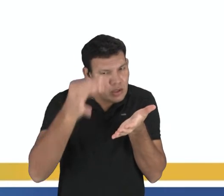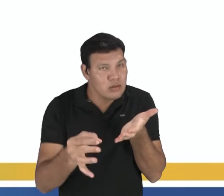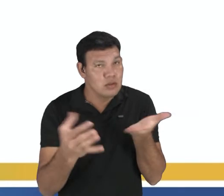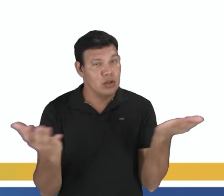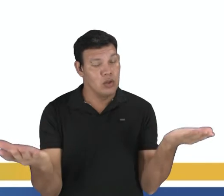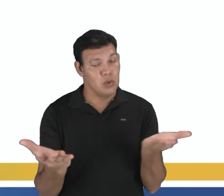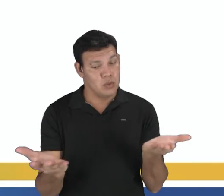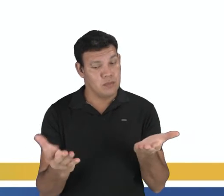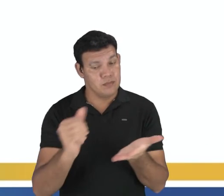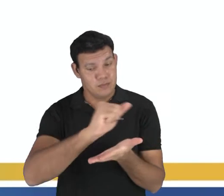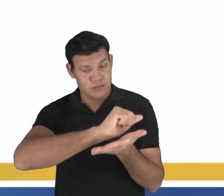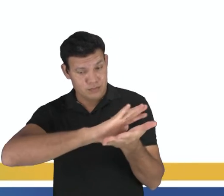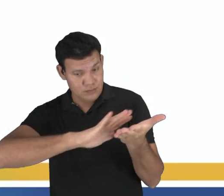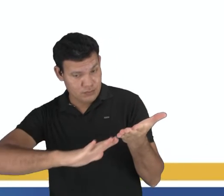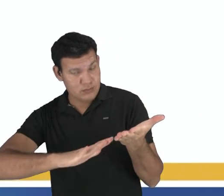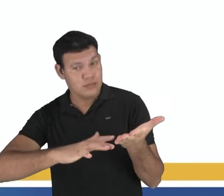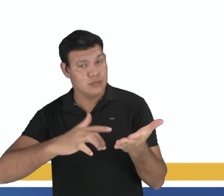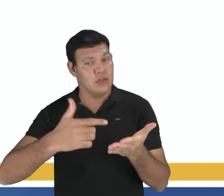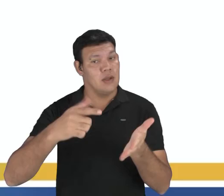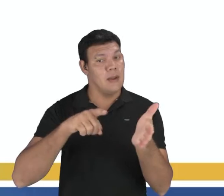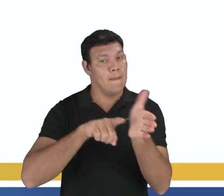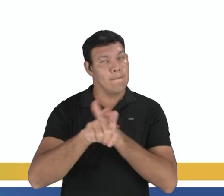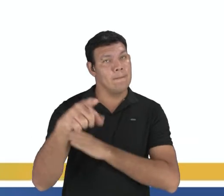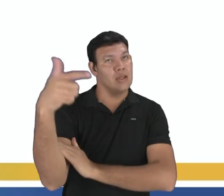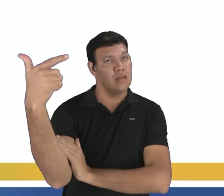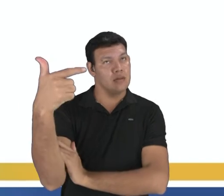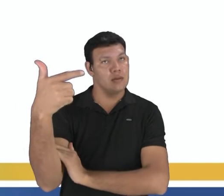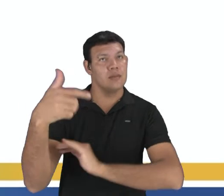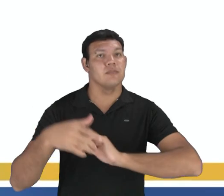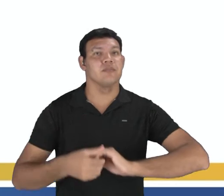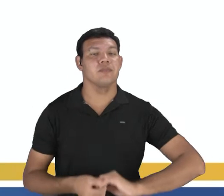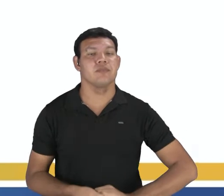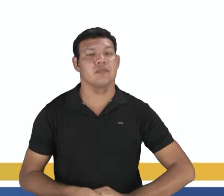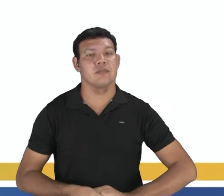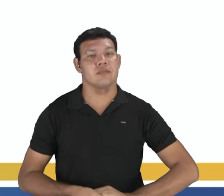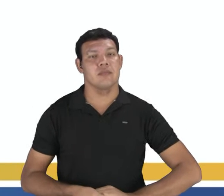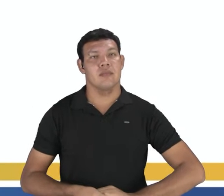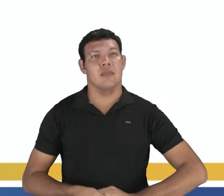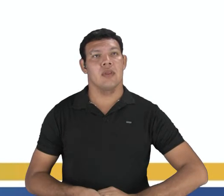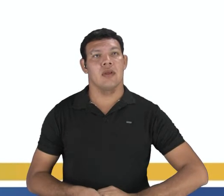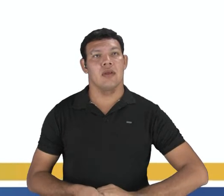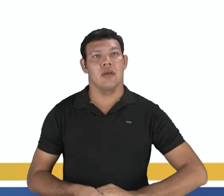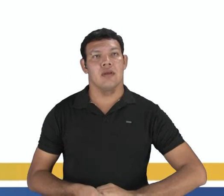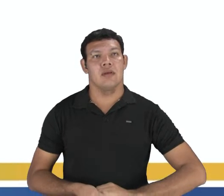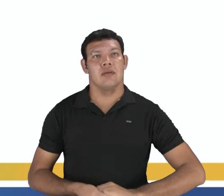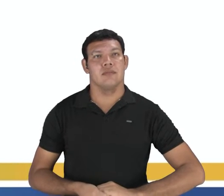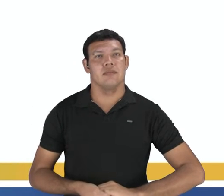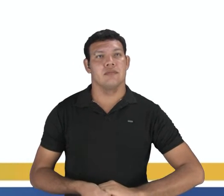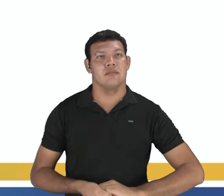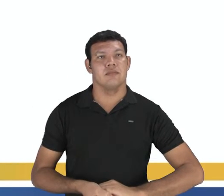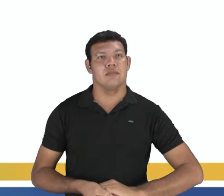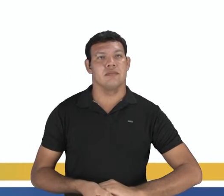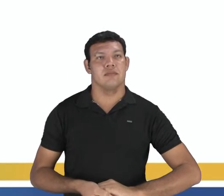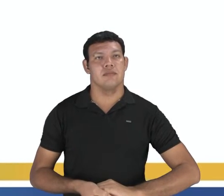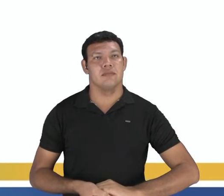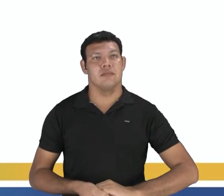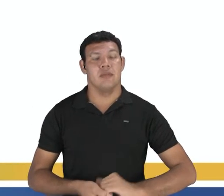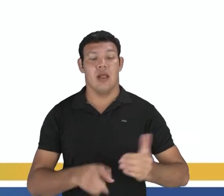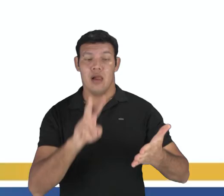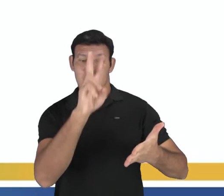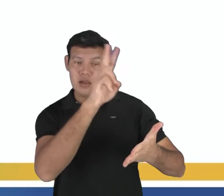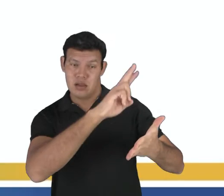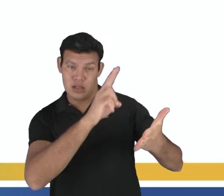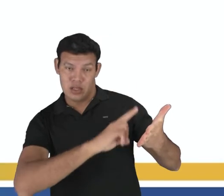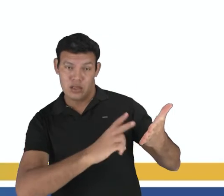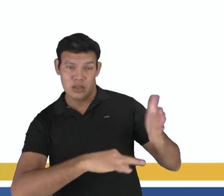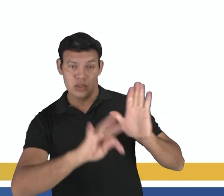vamos para o exercitando question to reach the text gente agora